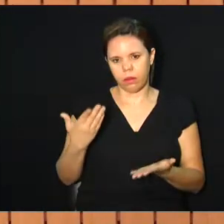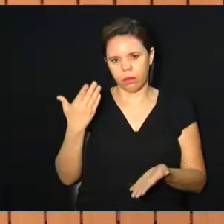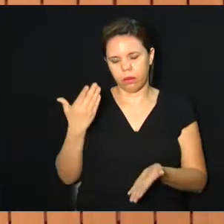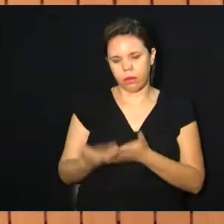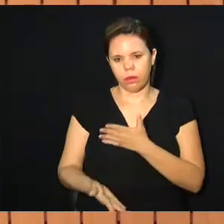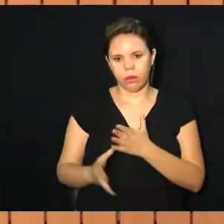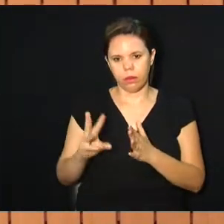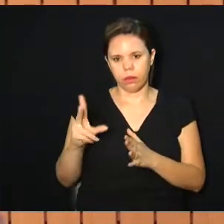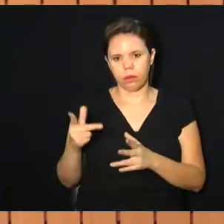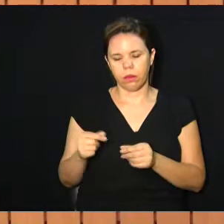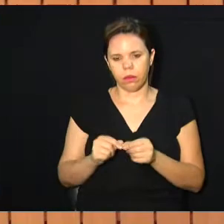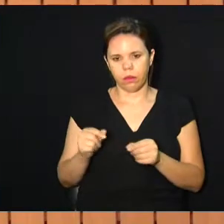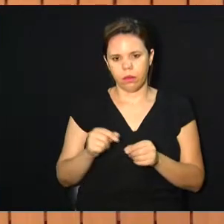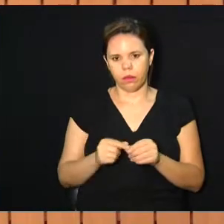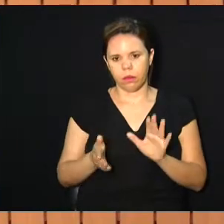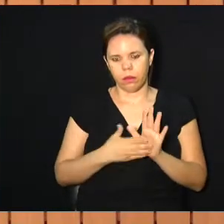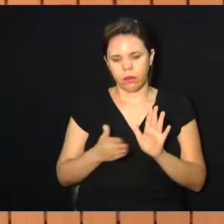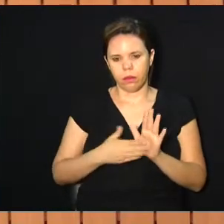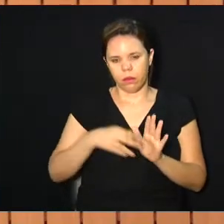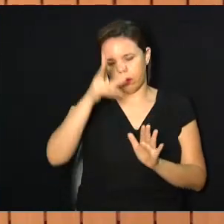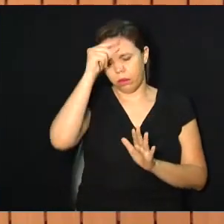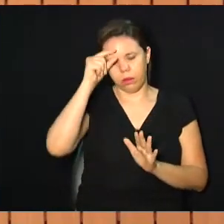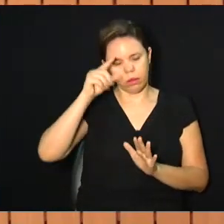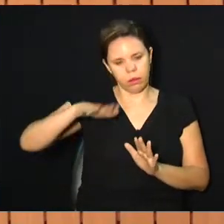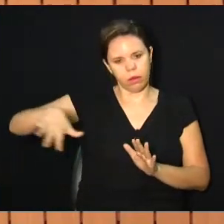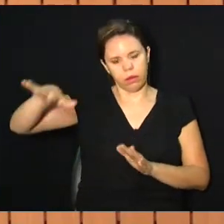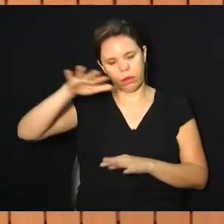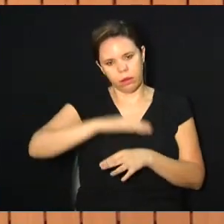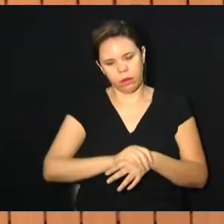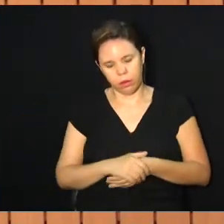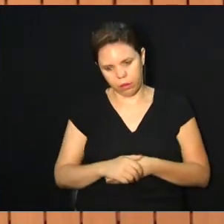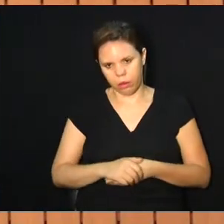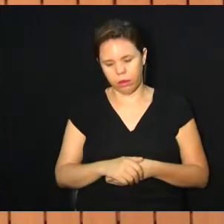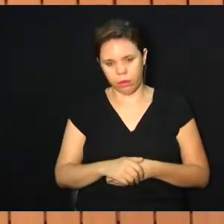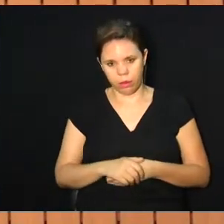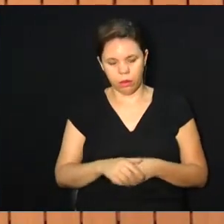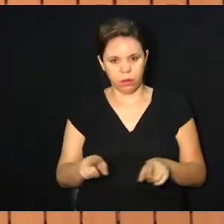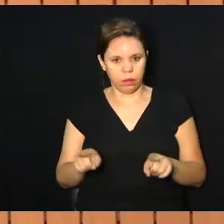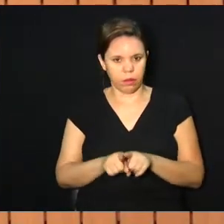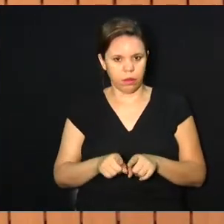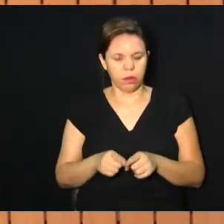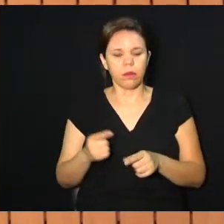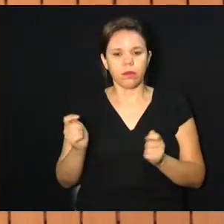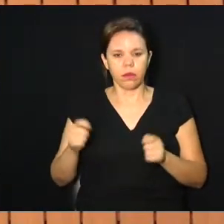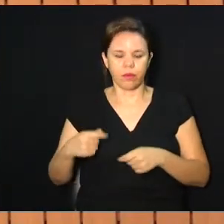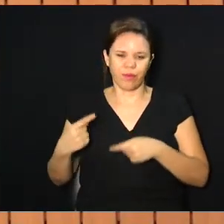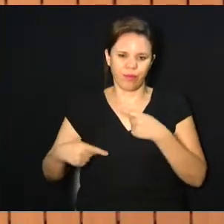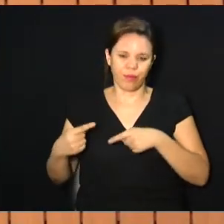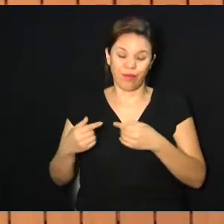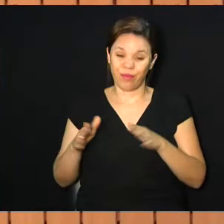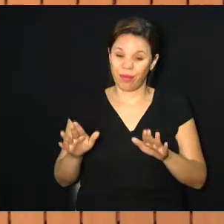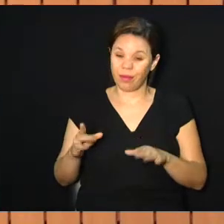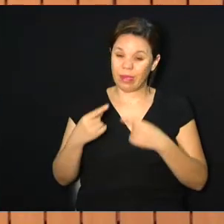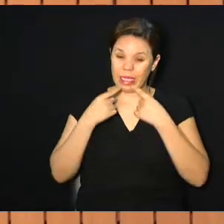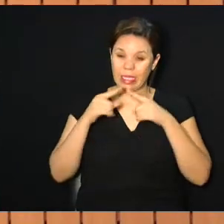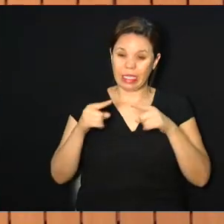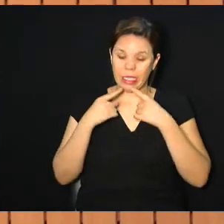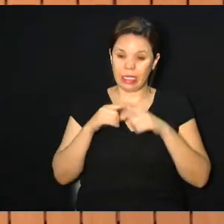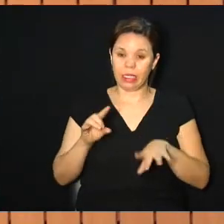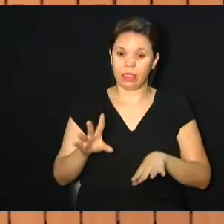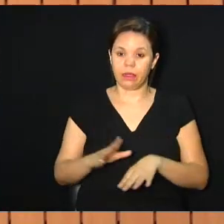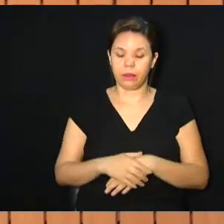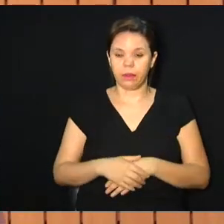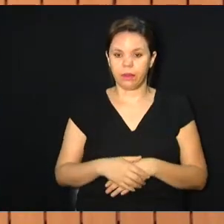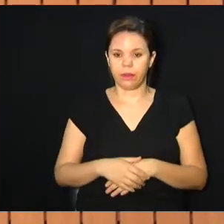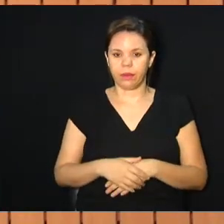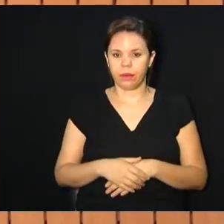falei, eleitoralmente na imagem do prefeito até, e tapar a discussão só piora, só aumenta a reclamação e aumenta